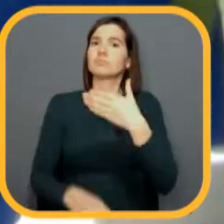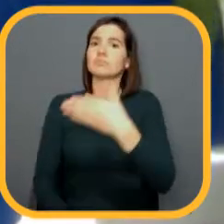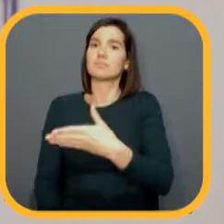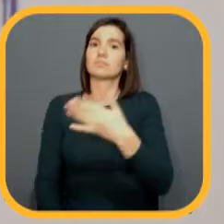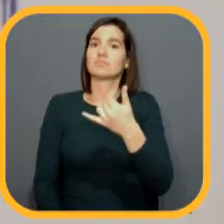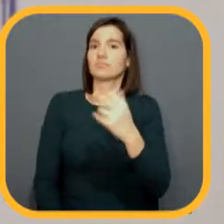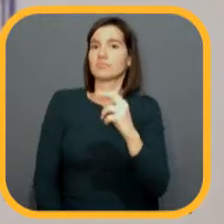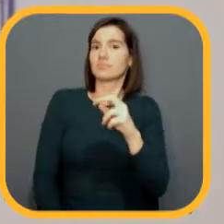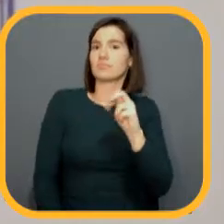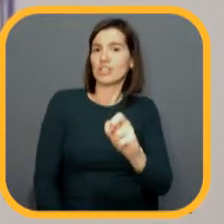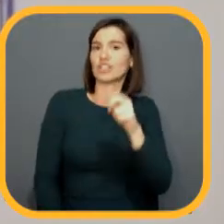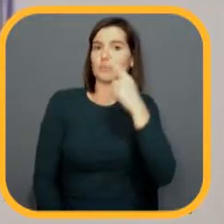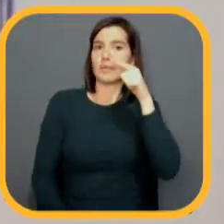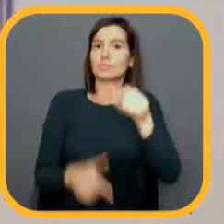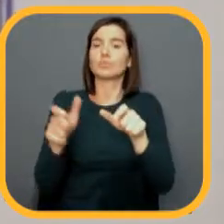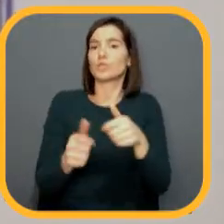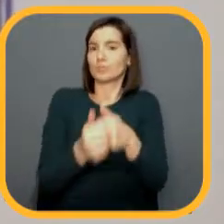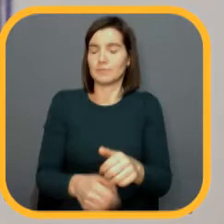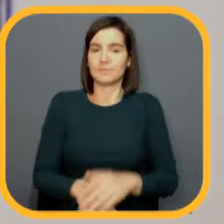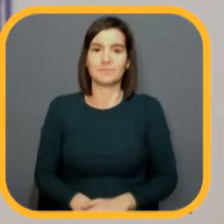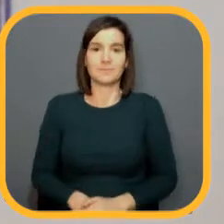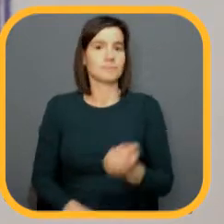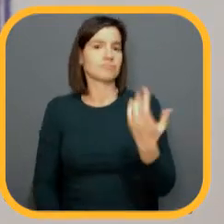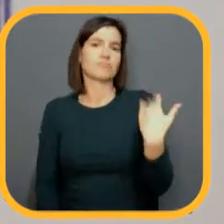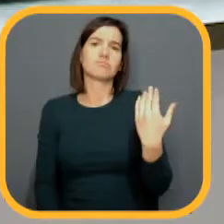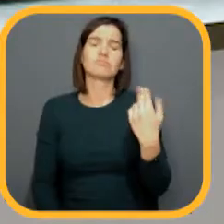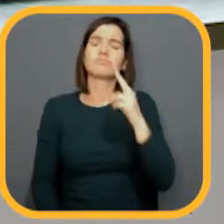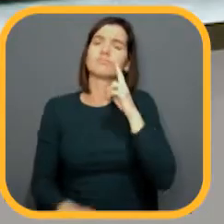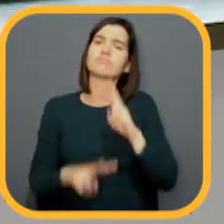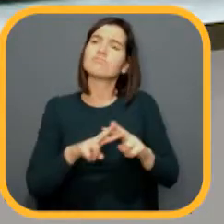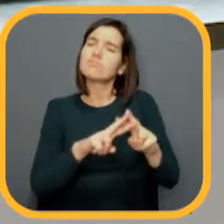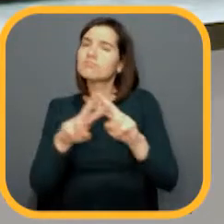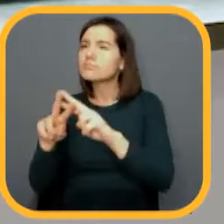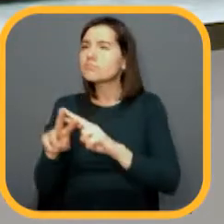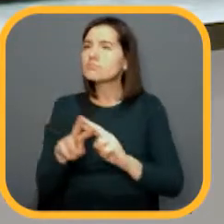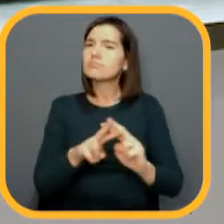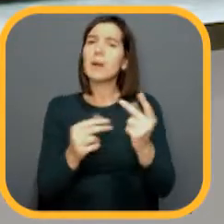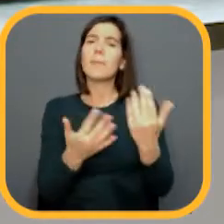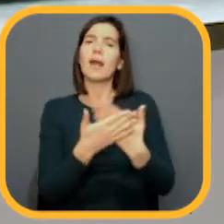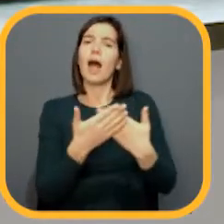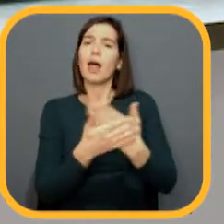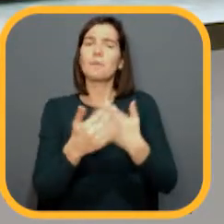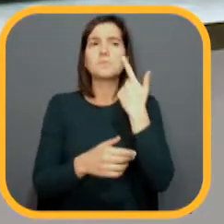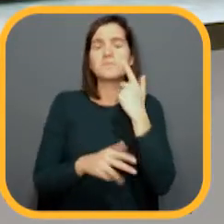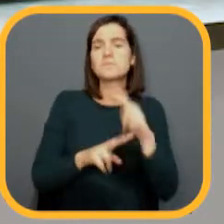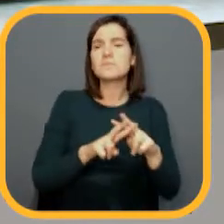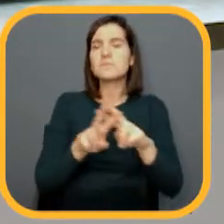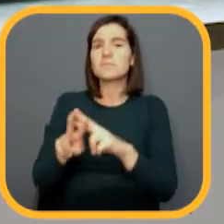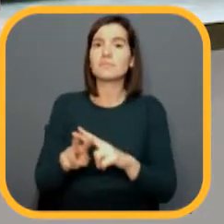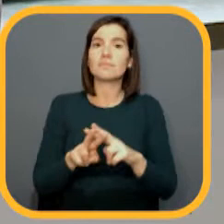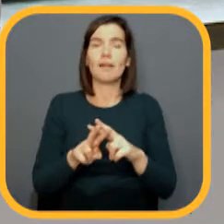total de 123 mil seguidores. Foi feito há pouco tempo uma análise, um estudo de mercado